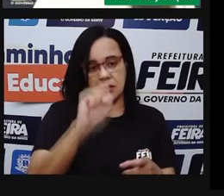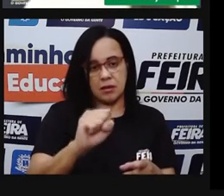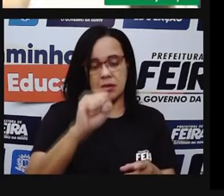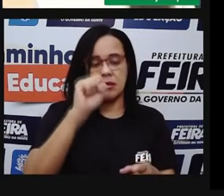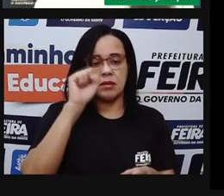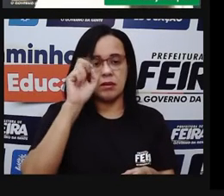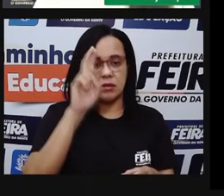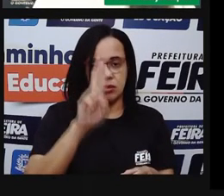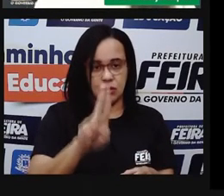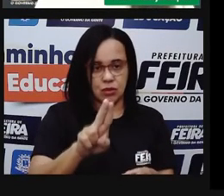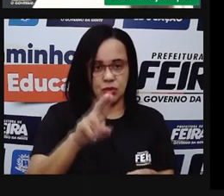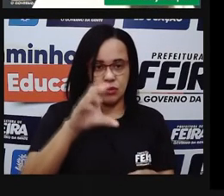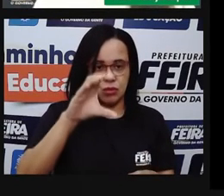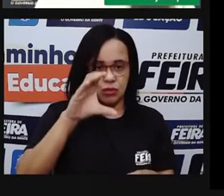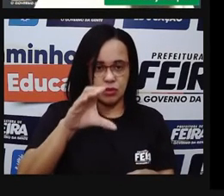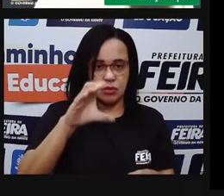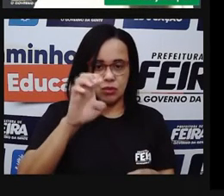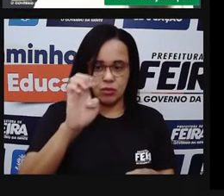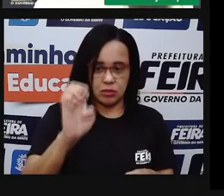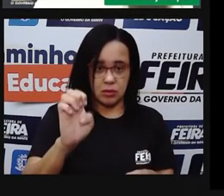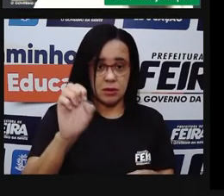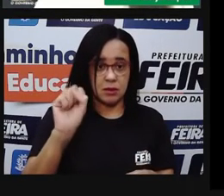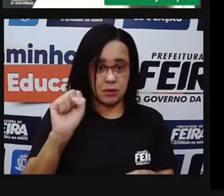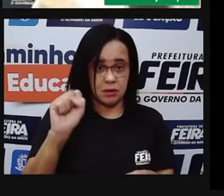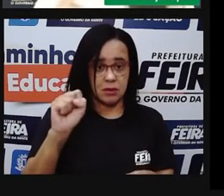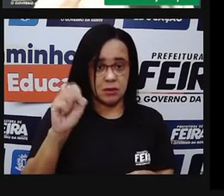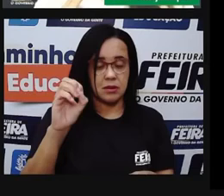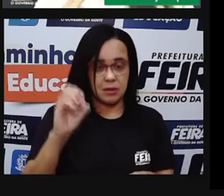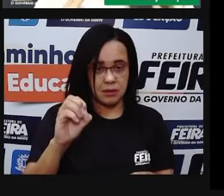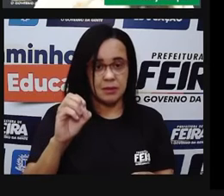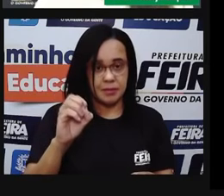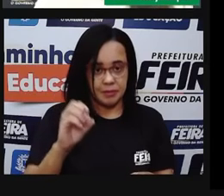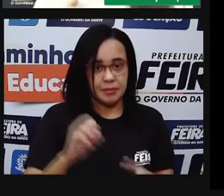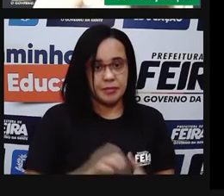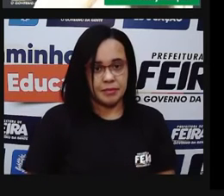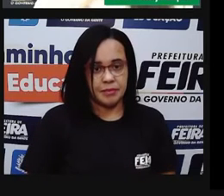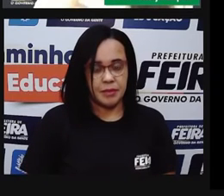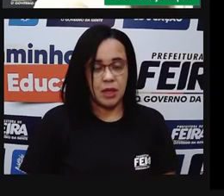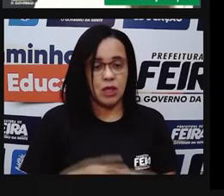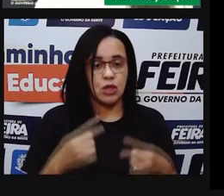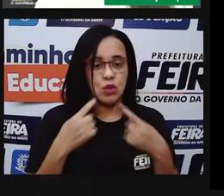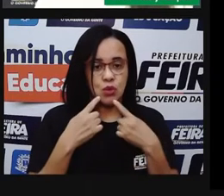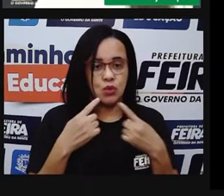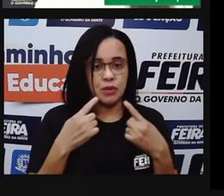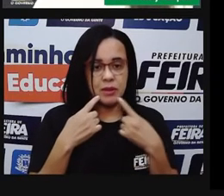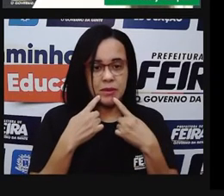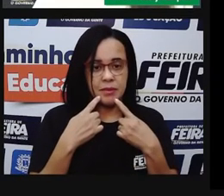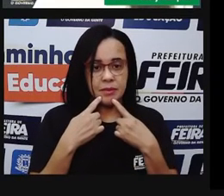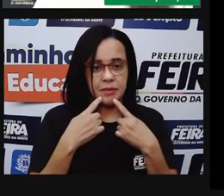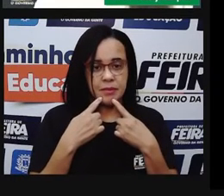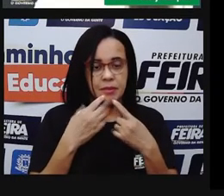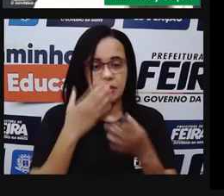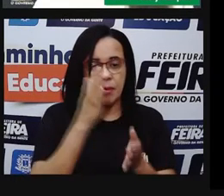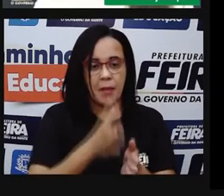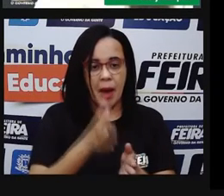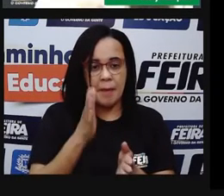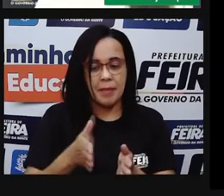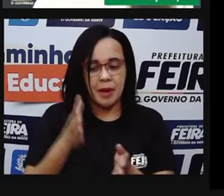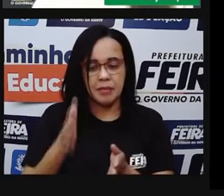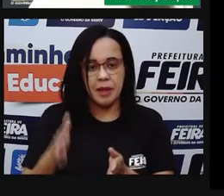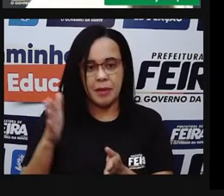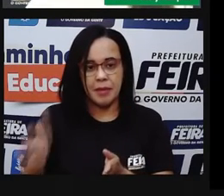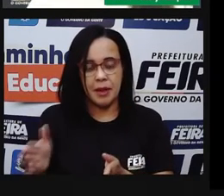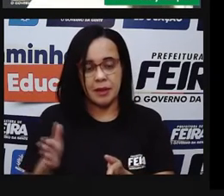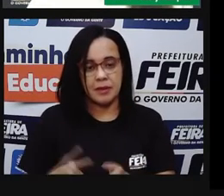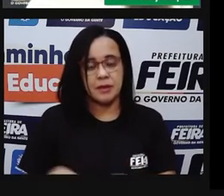Sucesso, ó. Sucesso. Você pode bater palma, você pode olhar sua boca. Sucesso. Então, é uma palavra que tem